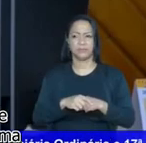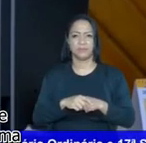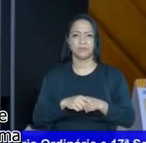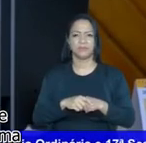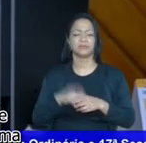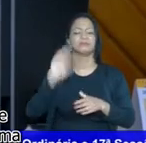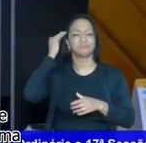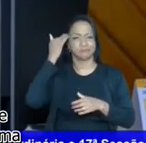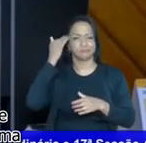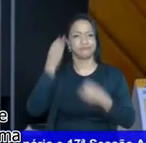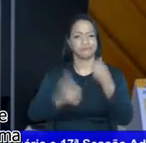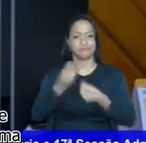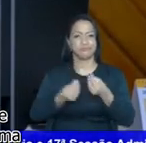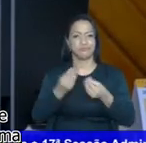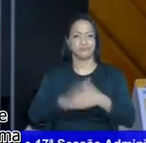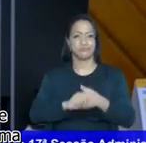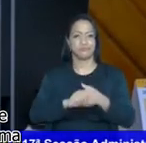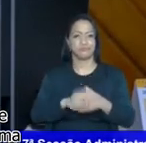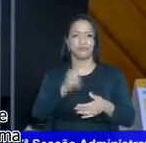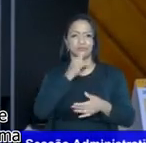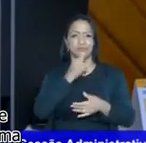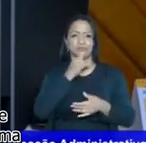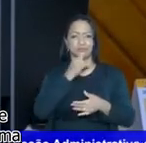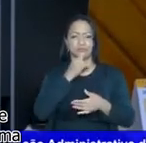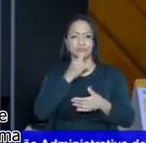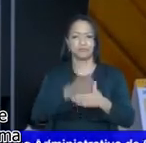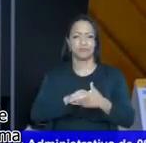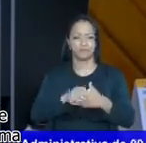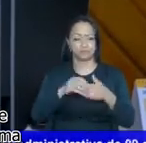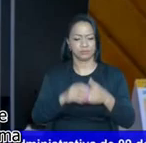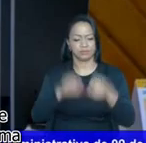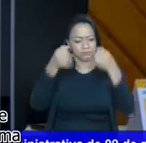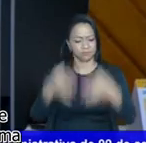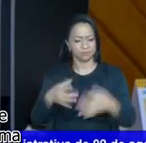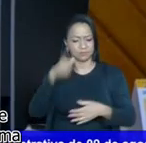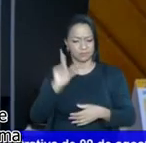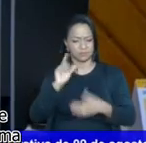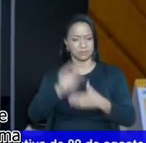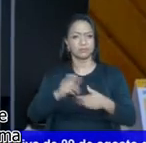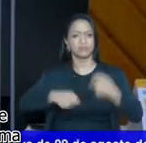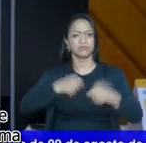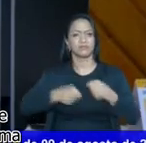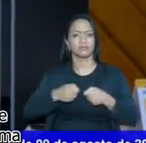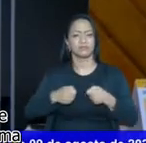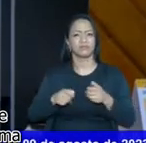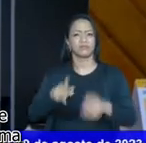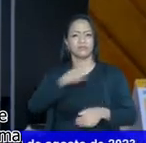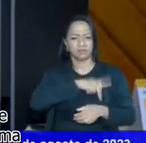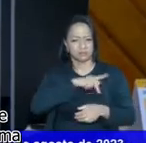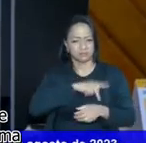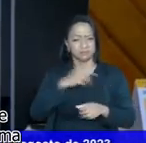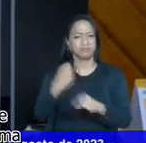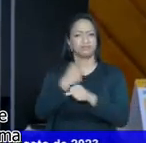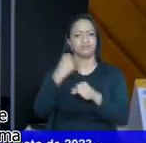e entender, como foi citado em exemplo na data de ontem, que o administrador público que